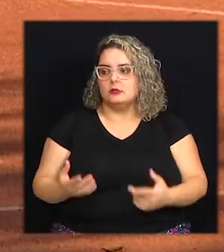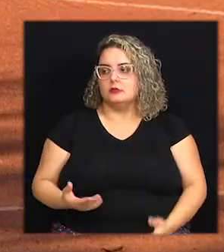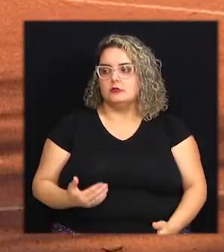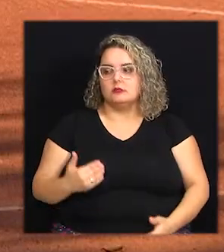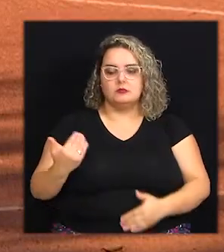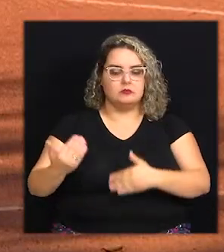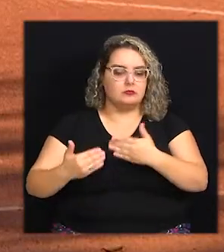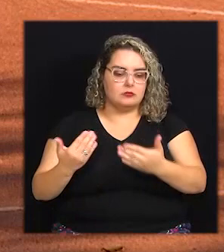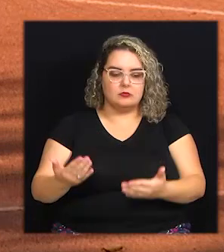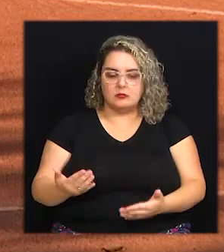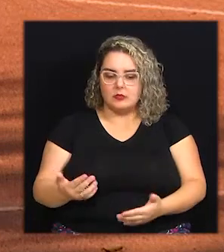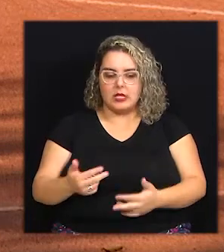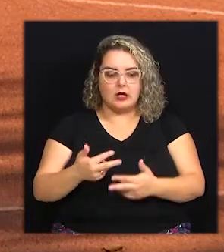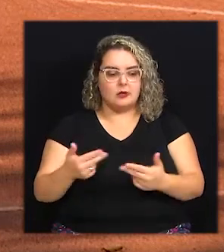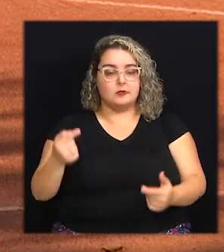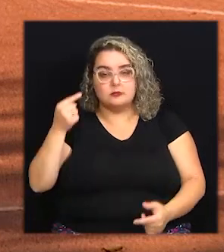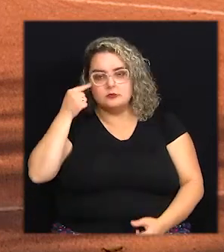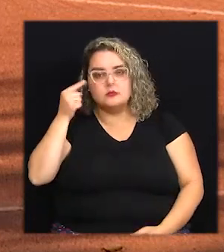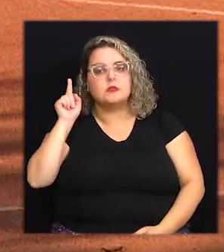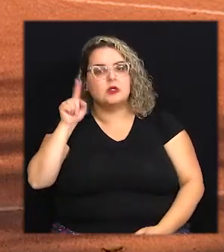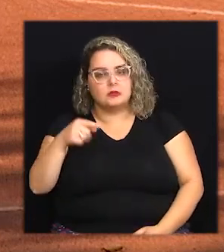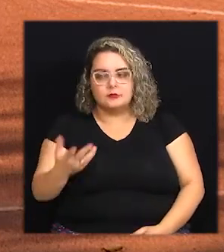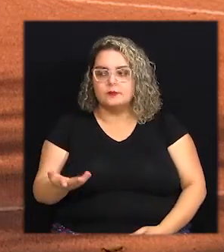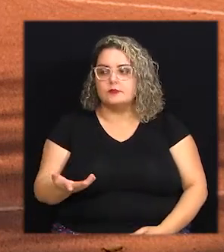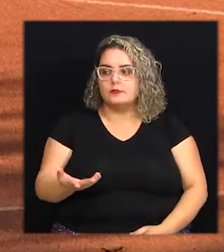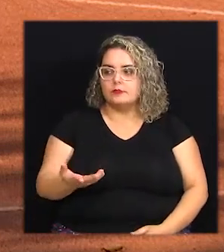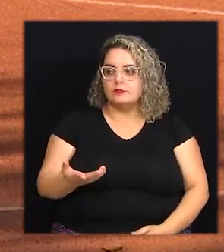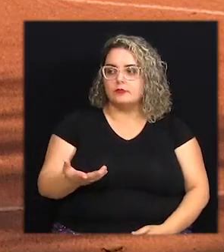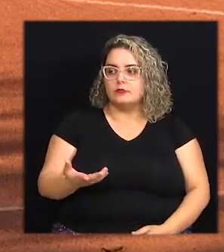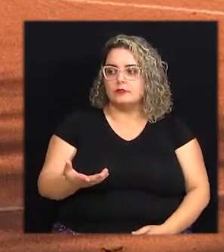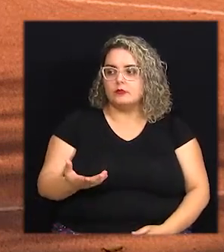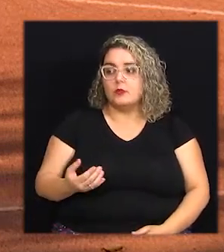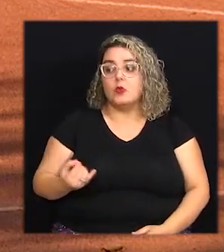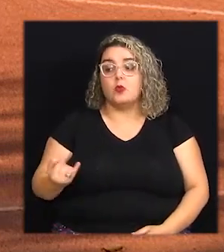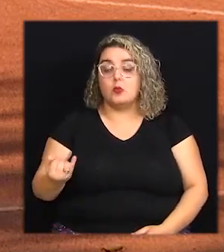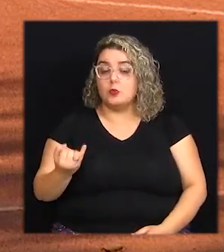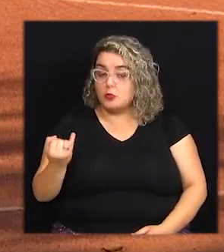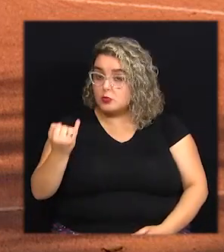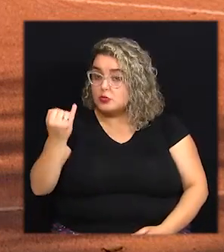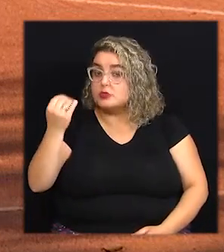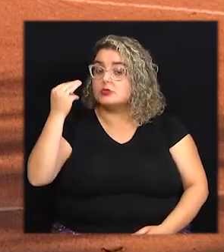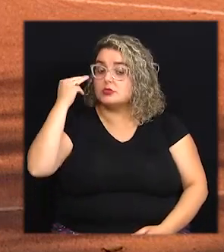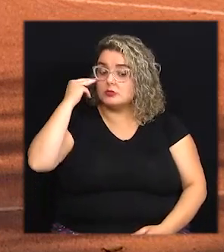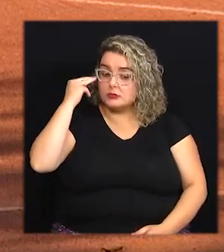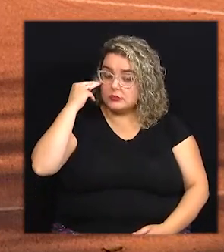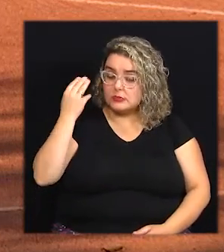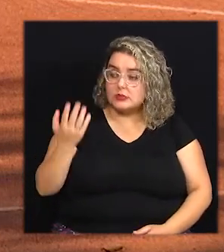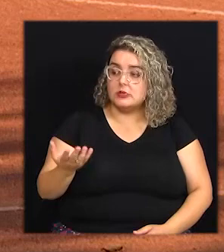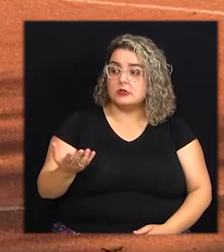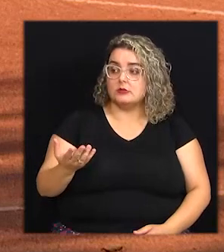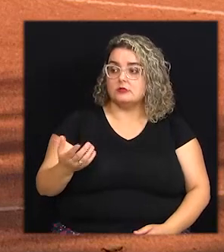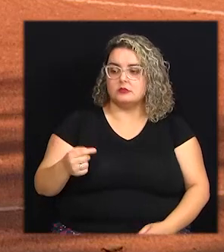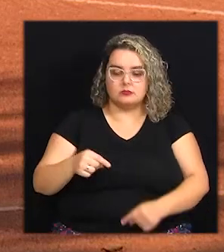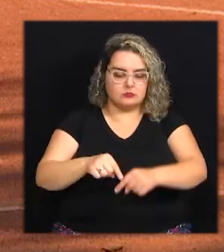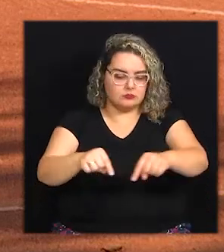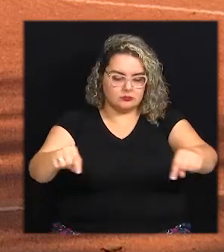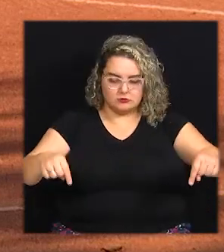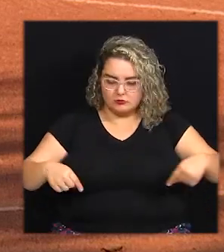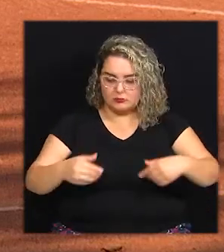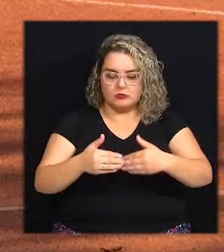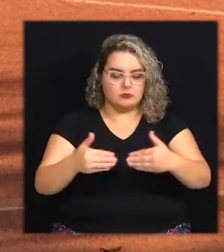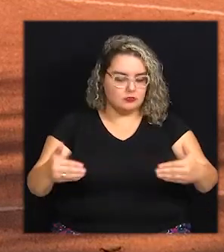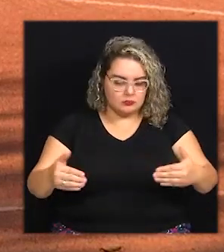Cara, ultimamente, acho que a coisa que eu mais tenho pensado é nisso. O quão importante é a mentalidade em